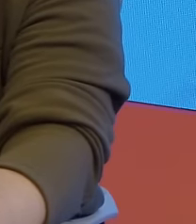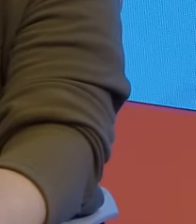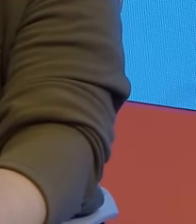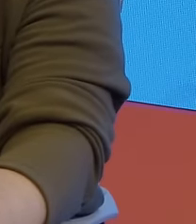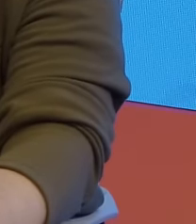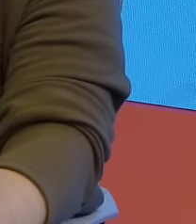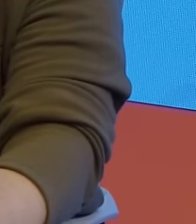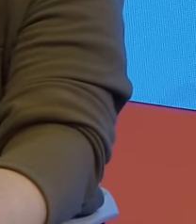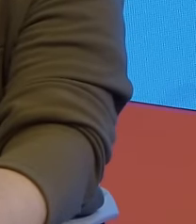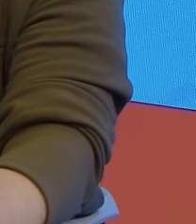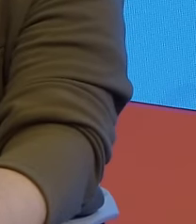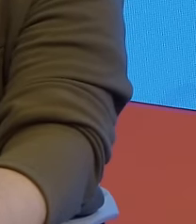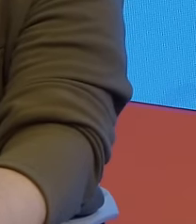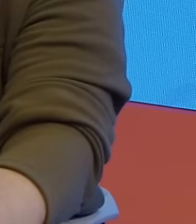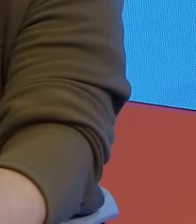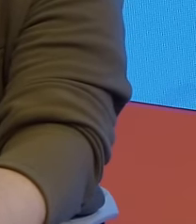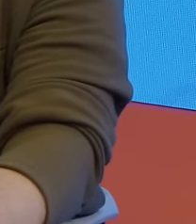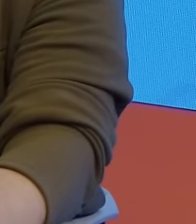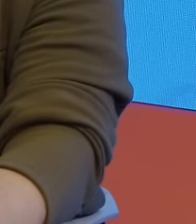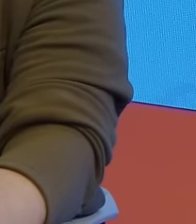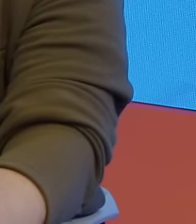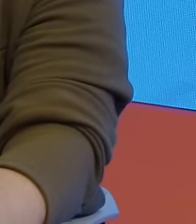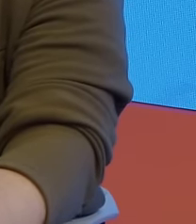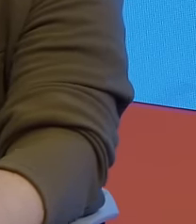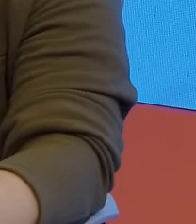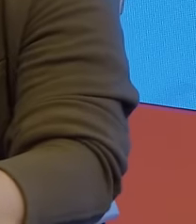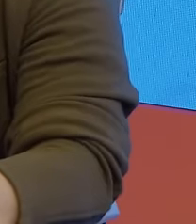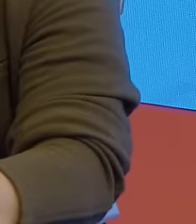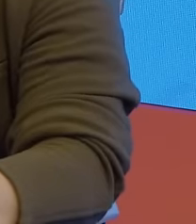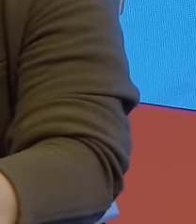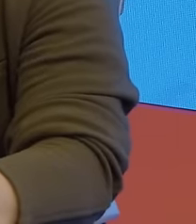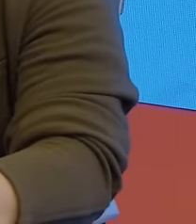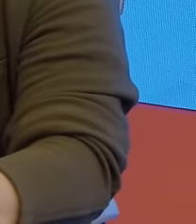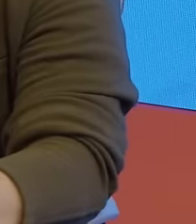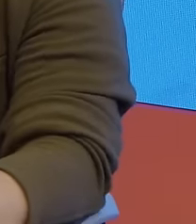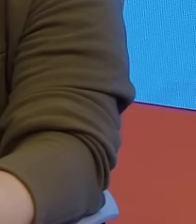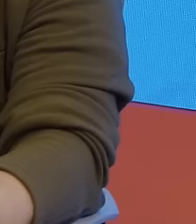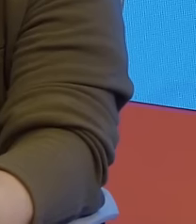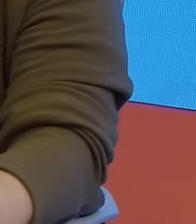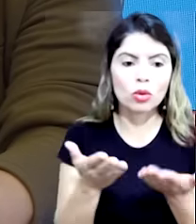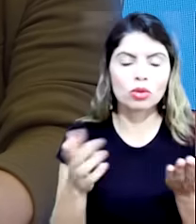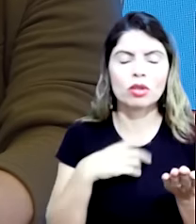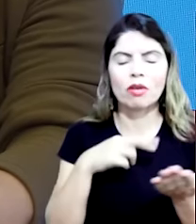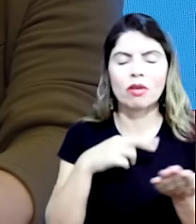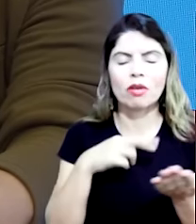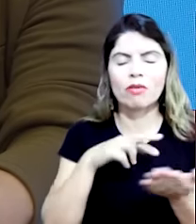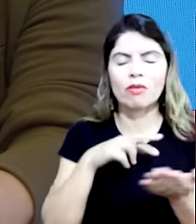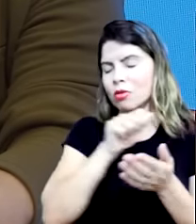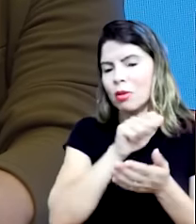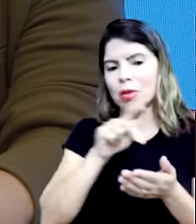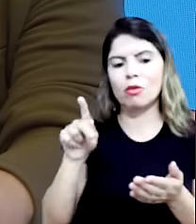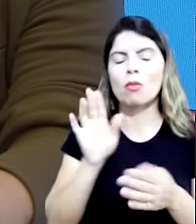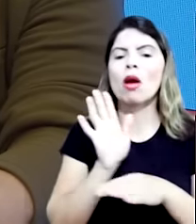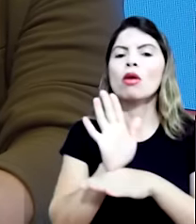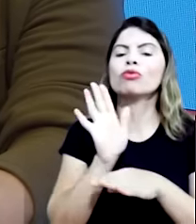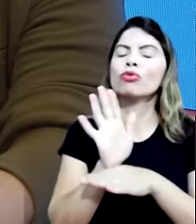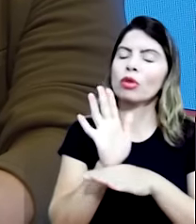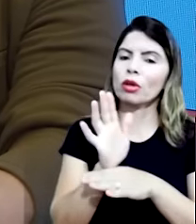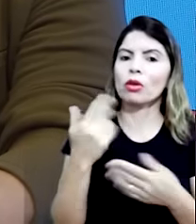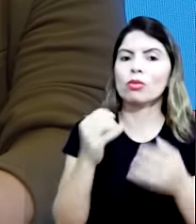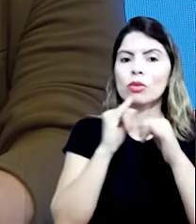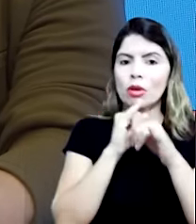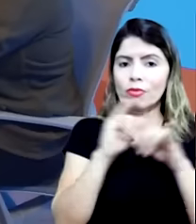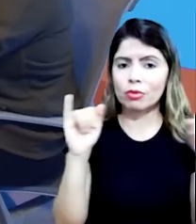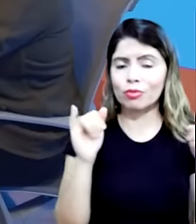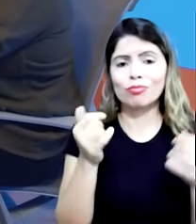é iniciante hoje em dia que vai começar a mexer com isso tem muito muitos muitos aplicativos para ajudar aí então eu falo que não